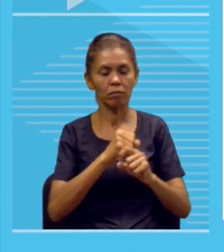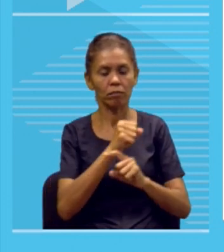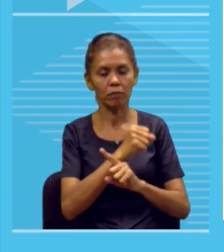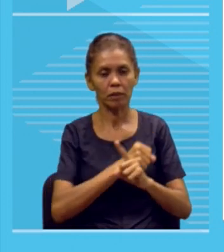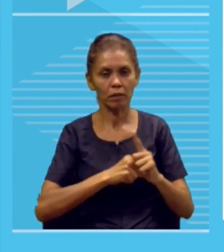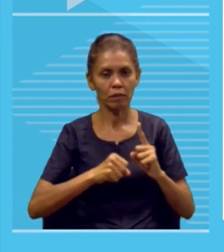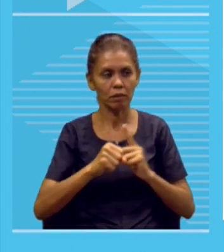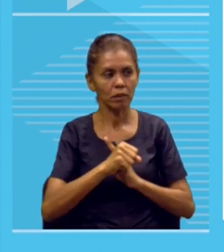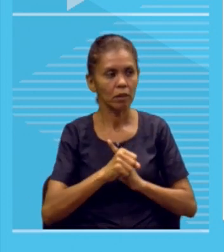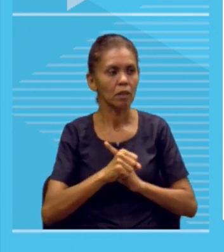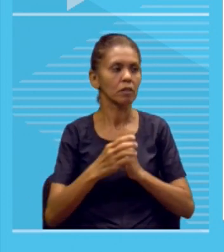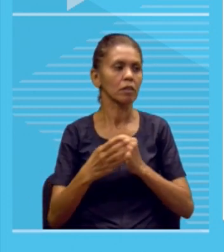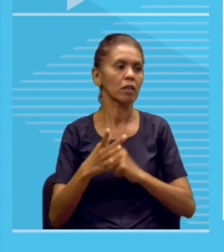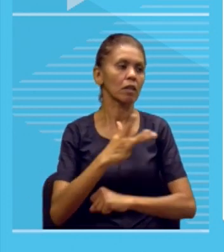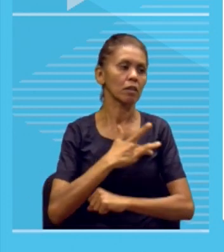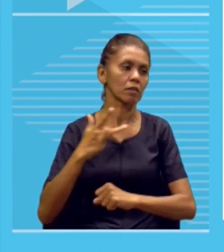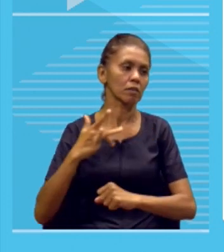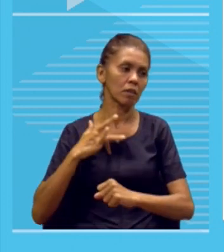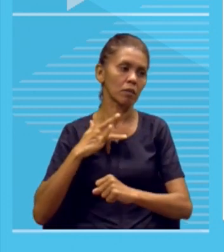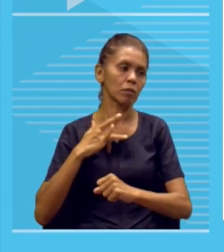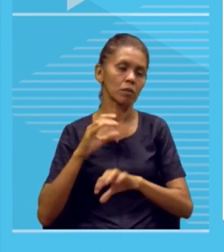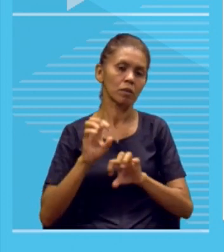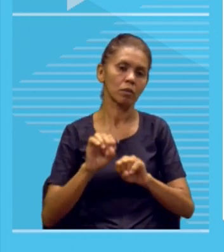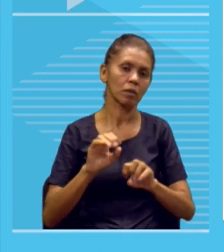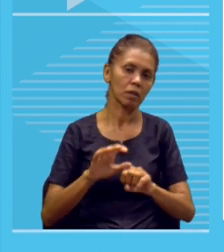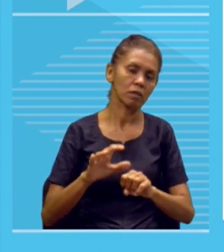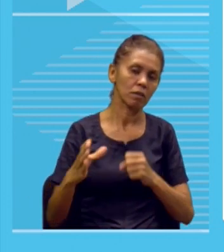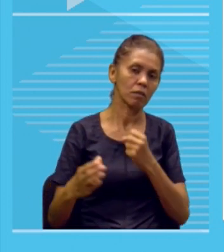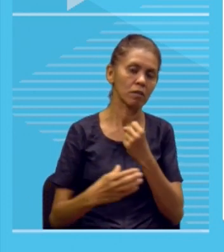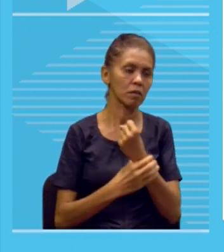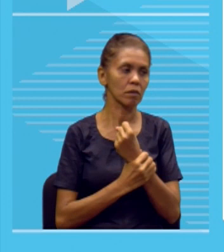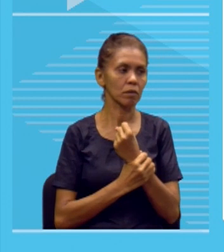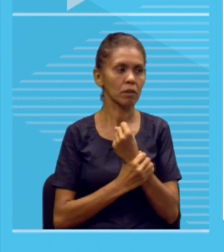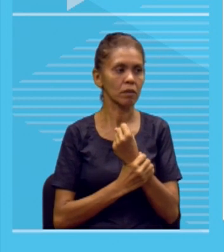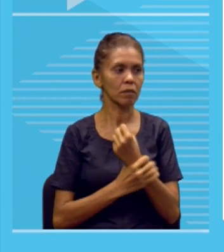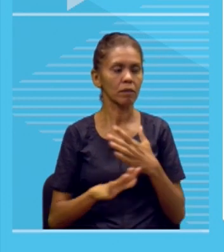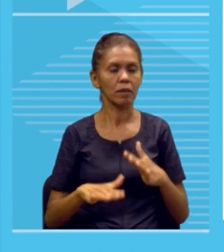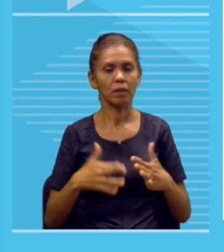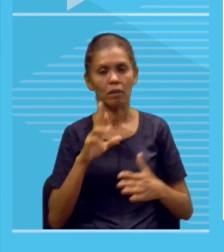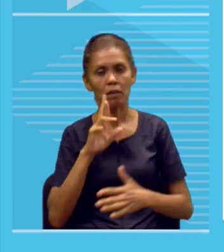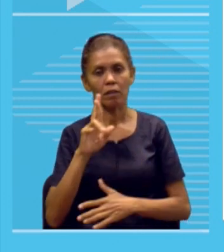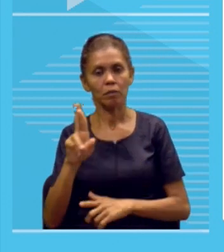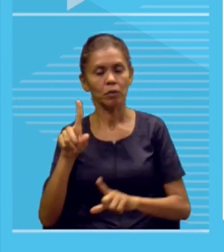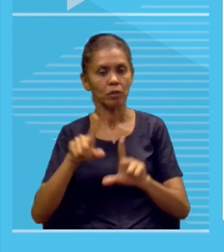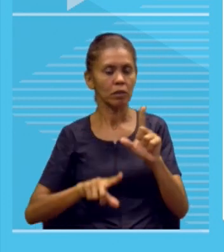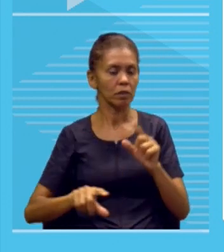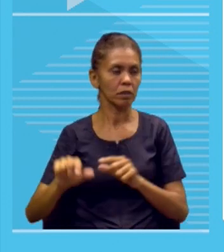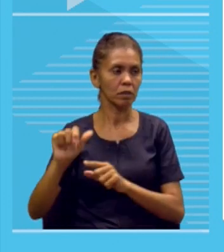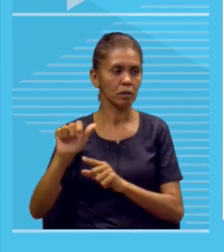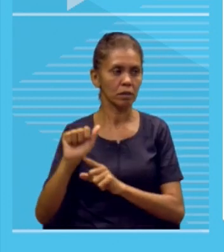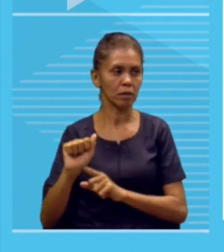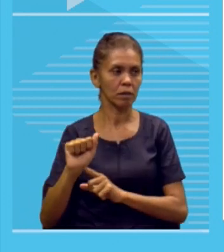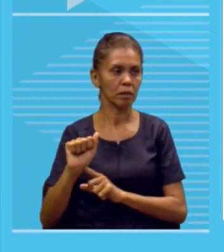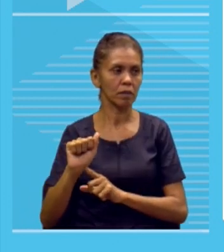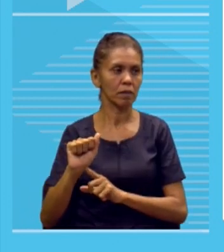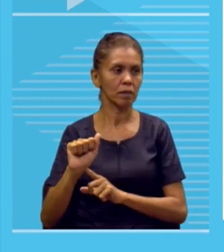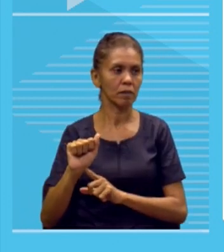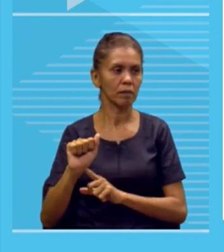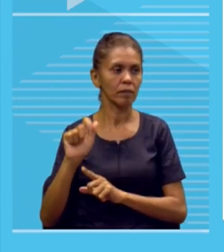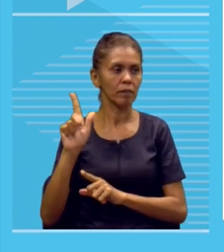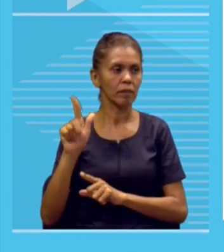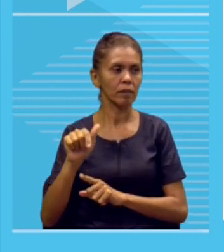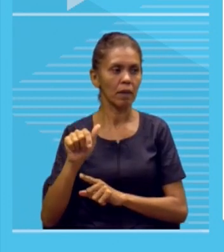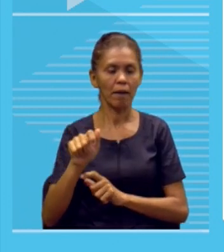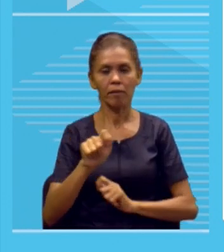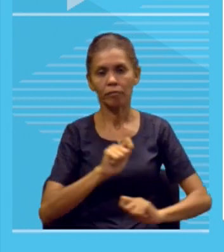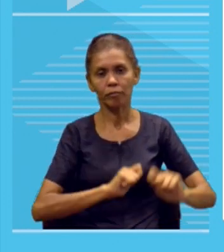a alternativa verdadeira é a letra A, que é a terceirização da economia, que vai absorvendo